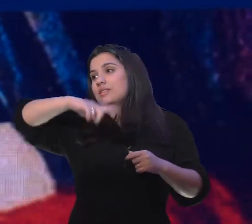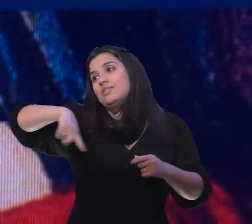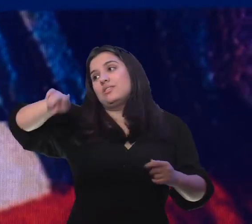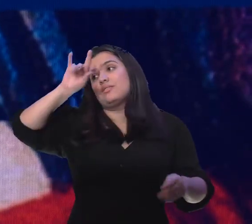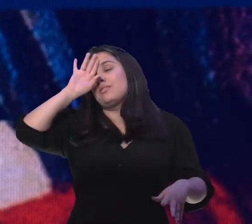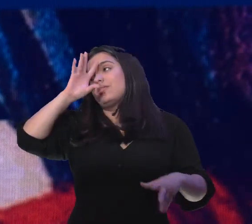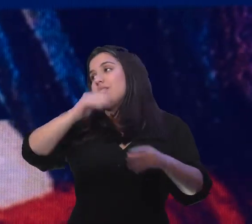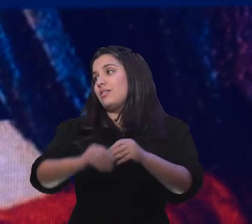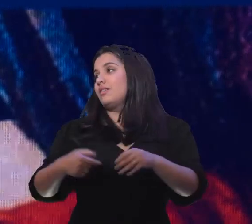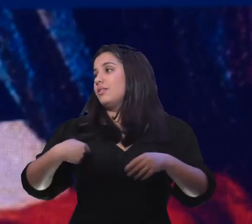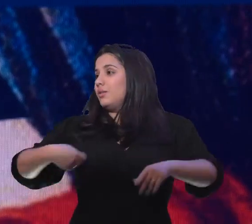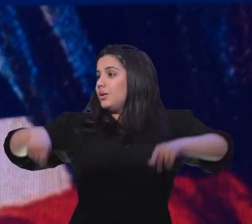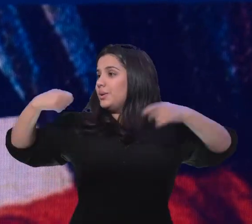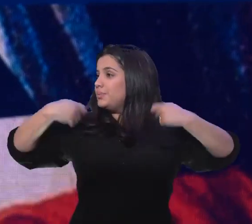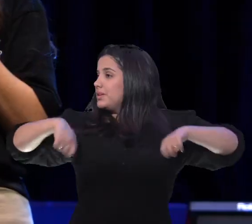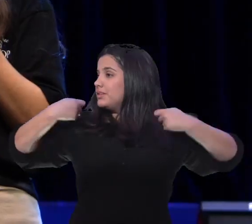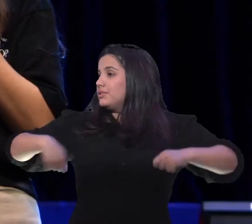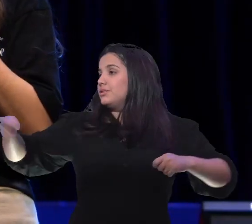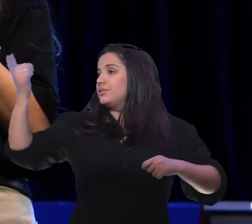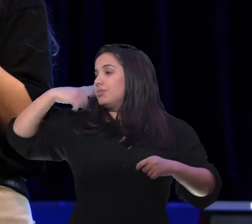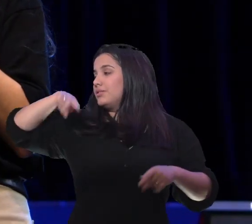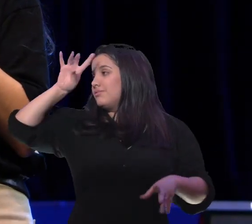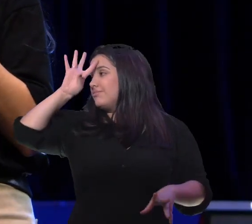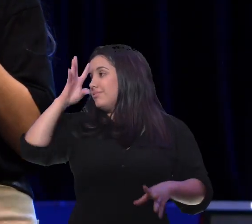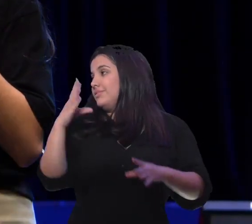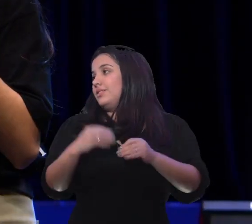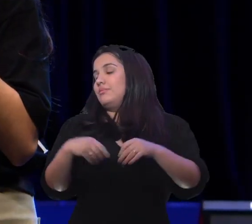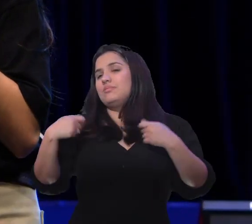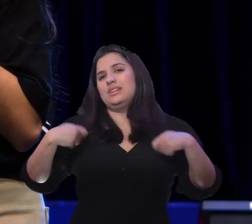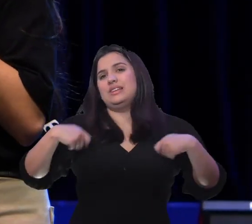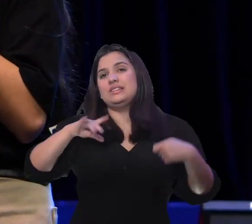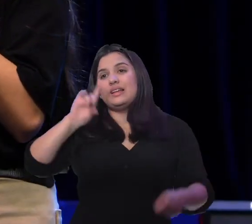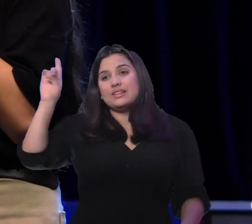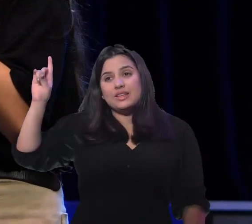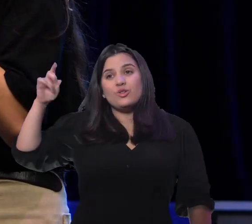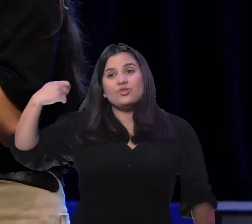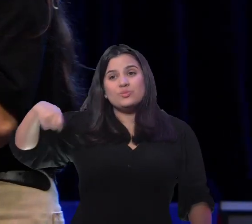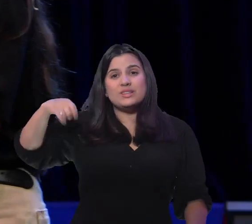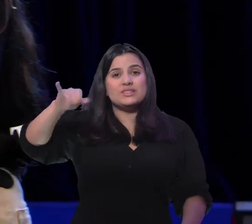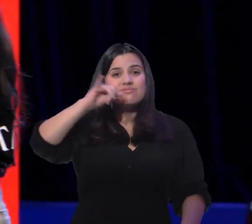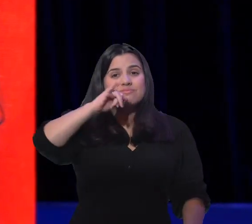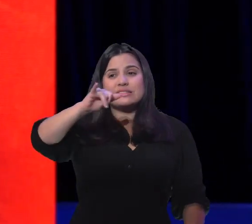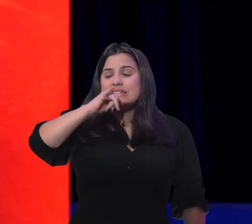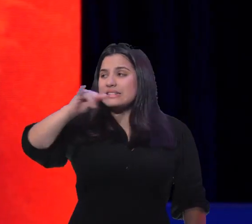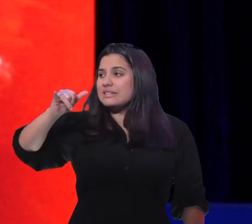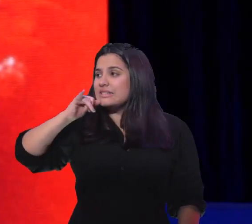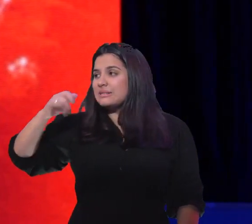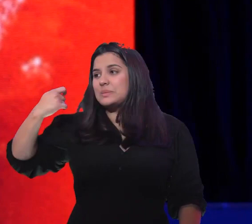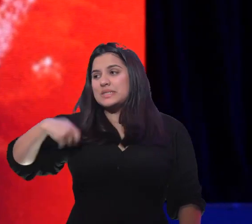eles deixem o meu Espírito Santo entrar e ministrar no coração deles aquilo que me